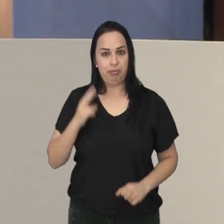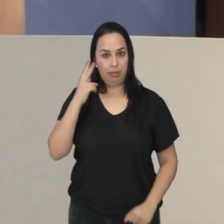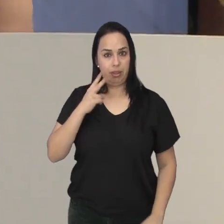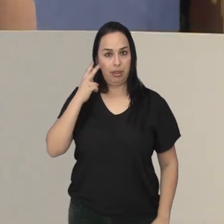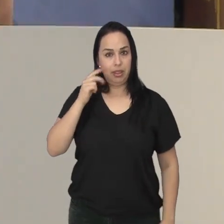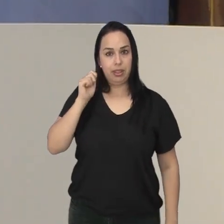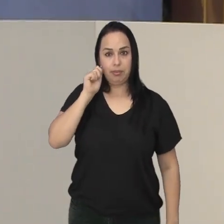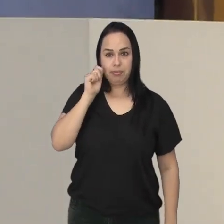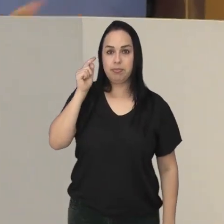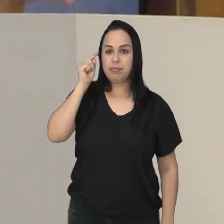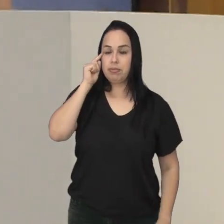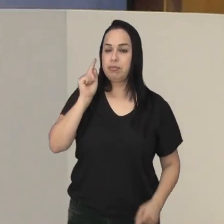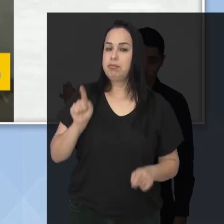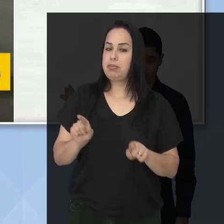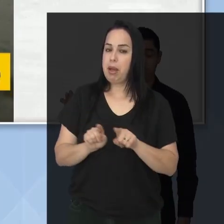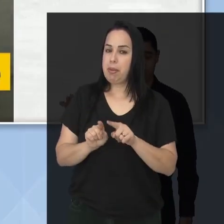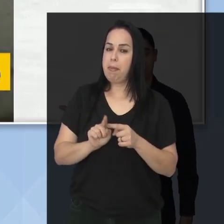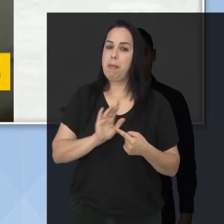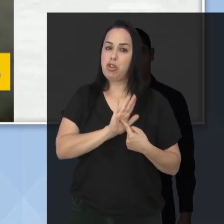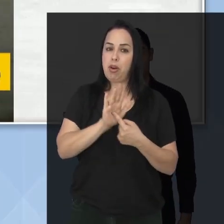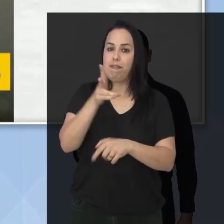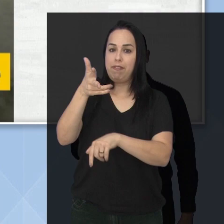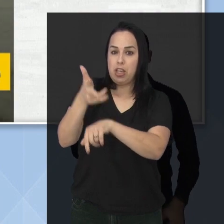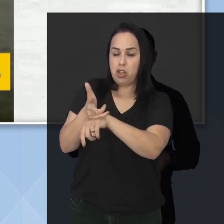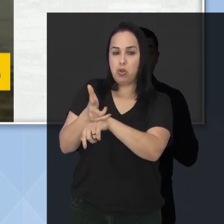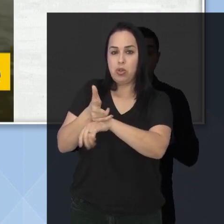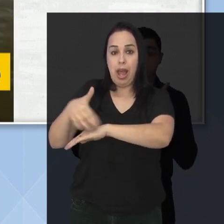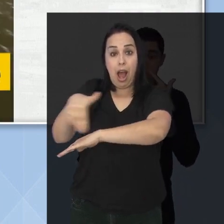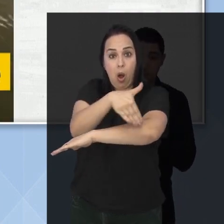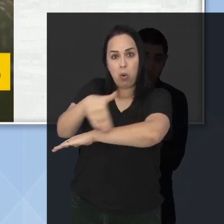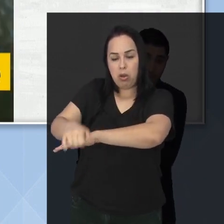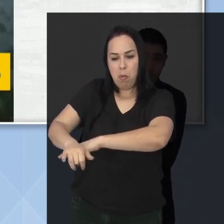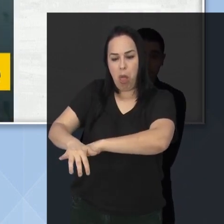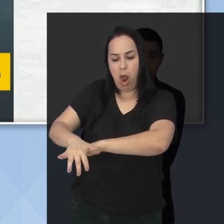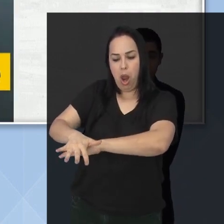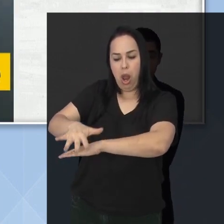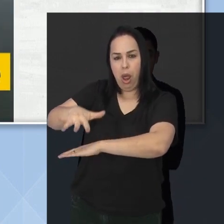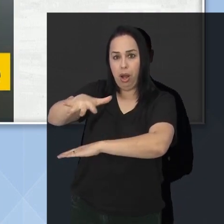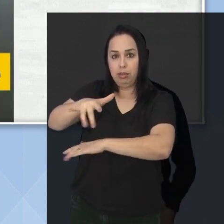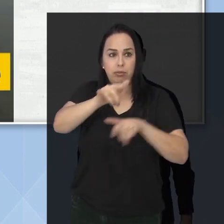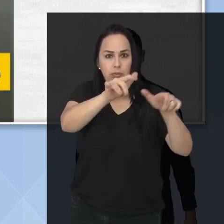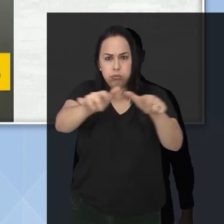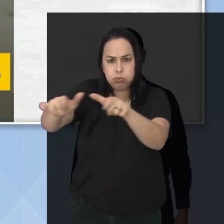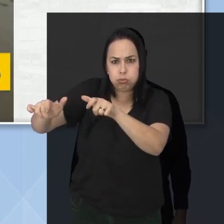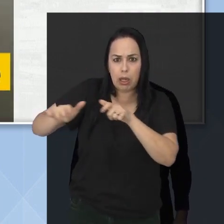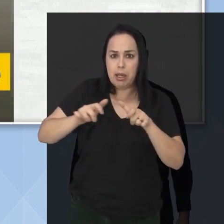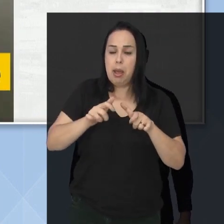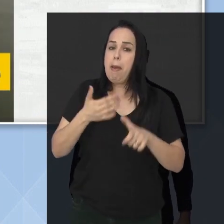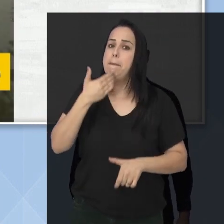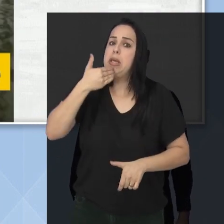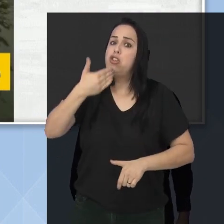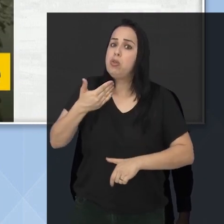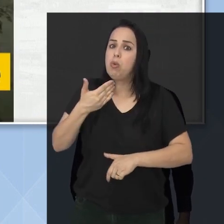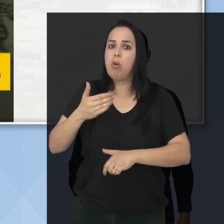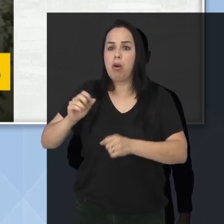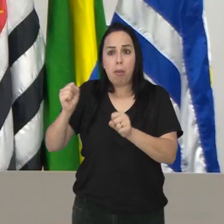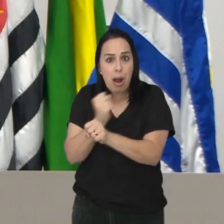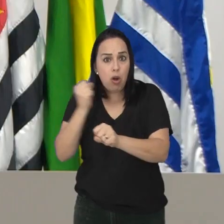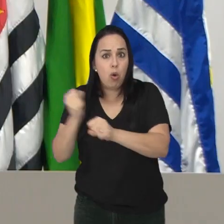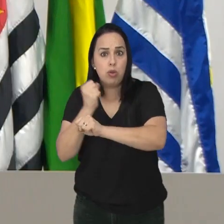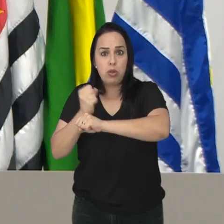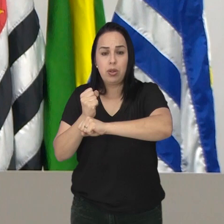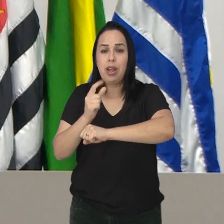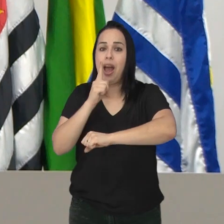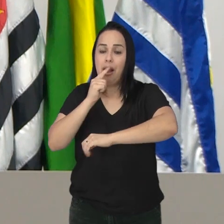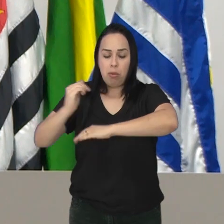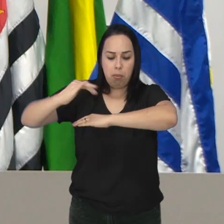vereadora Amélia Naomi também exibiu vídeos de ruas e avenidas alagadas em diversos pontos da cidade e pediu obras de drenagem. Ela